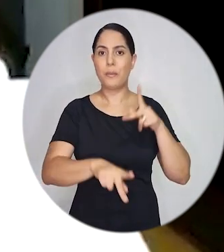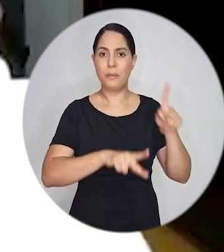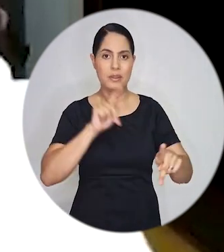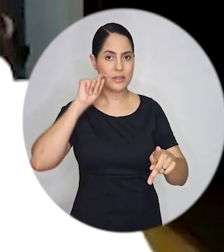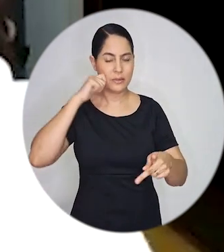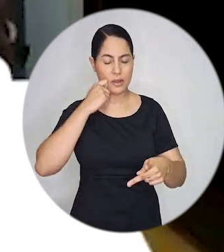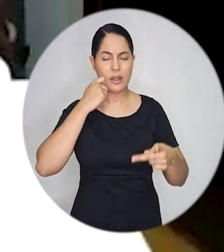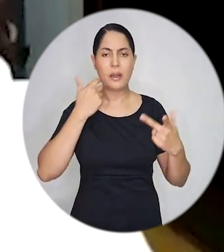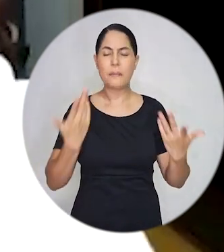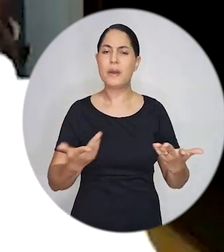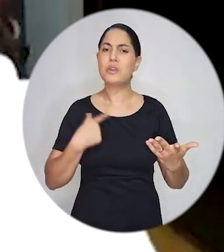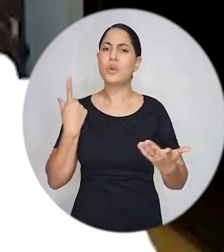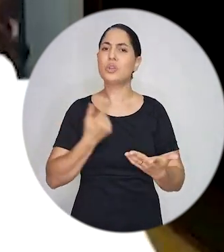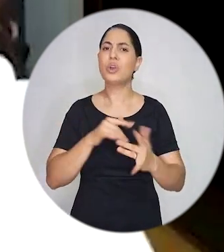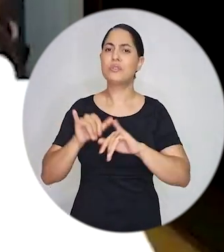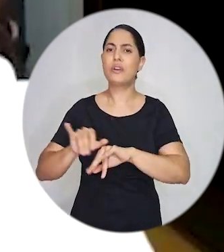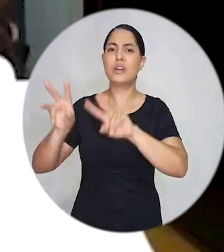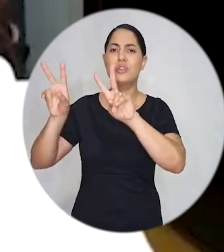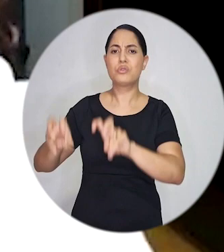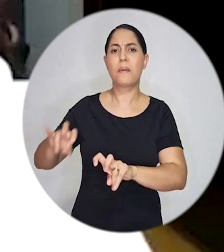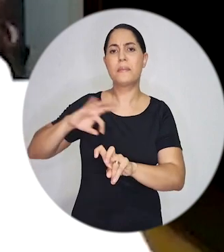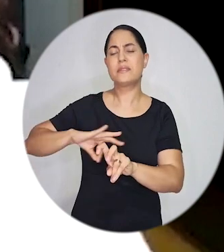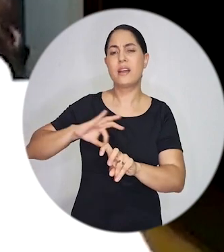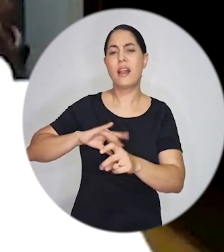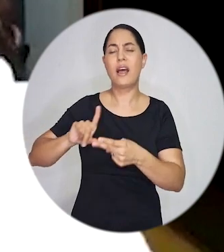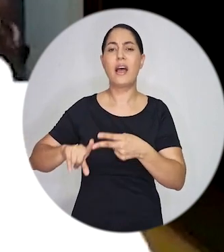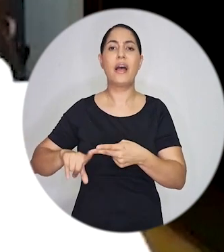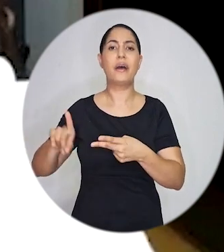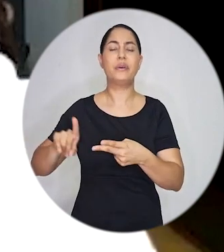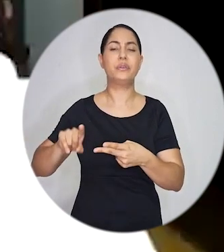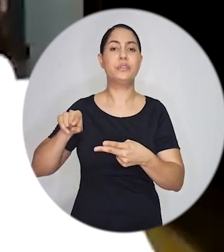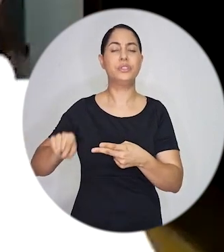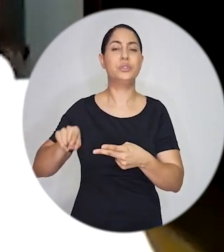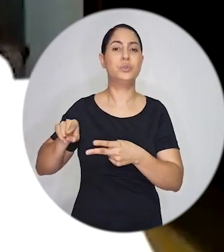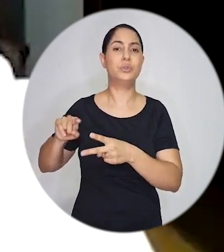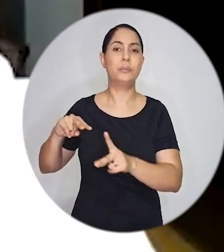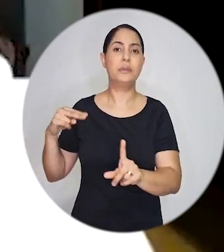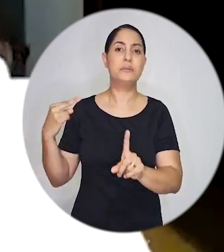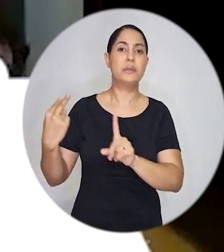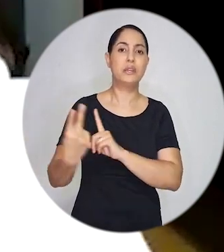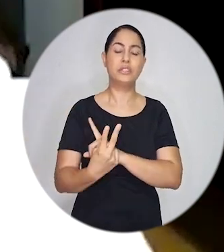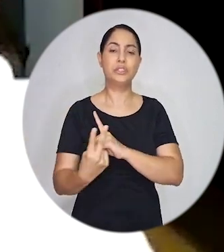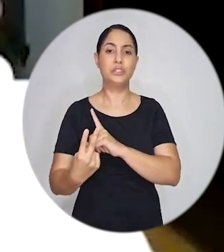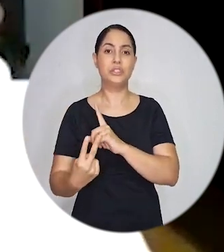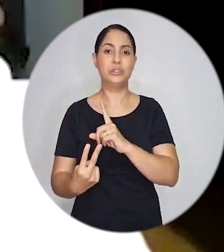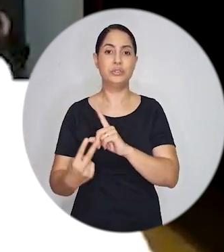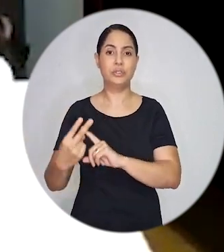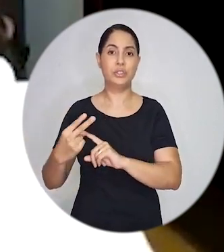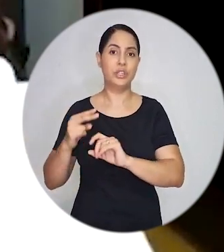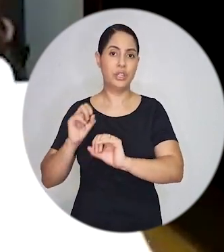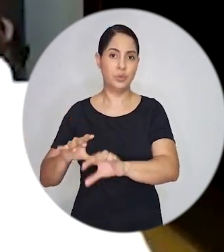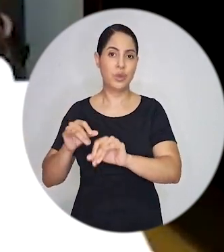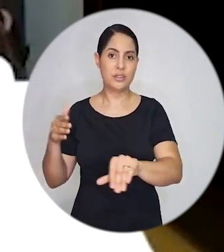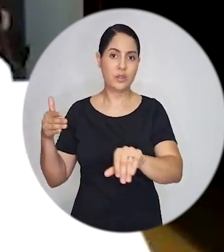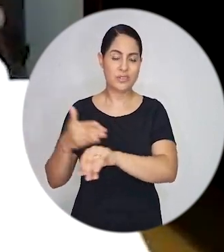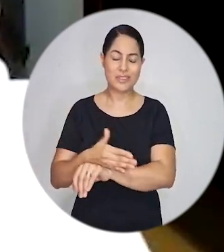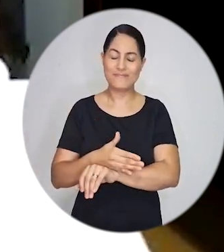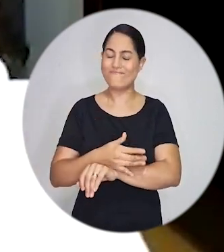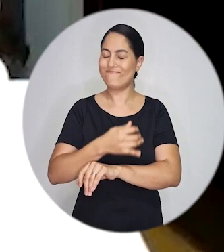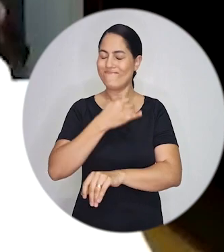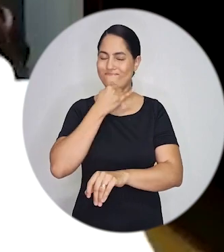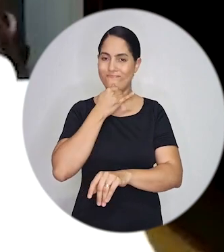encarceramento prisional no Brasil. Agora, quando nós tratamos de salários, de índices de